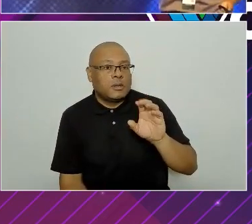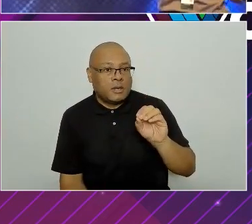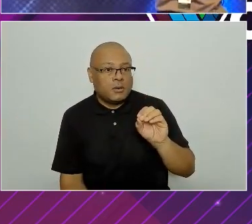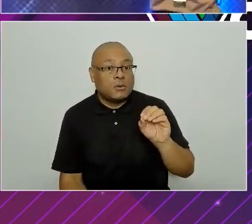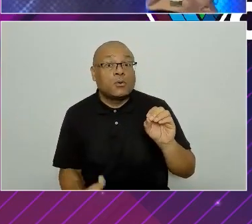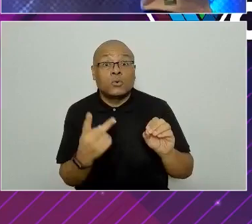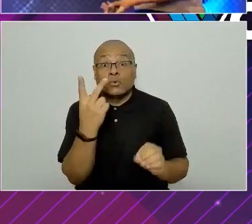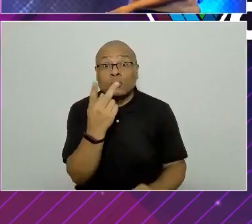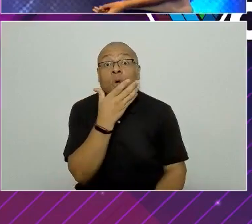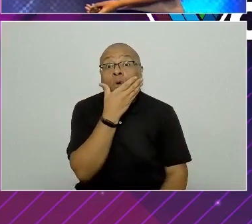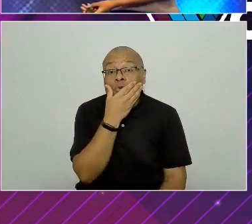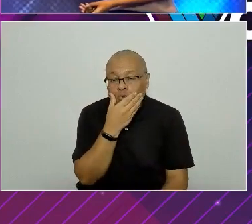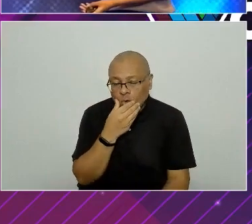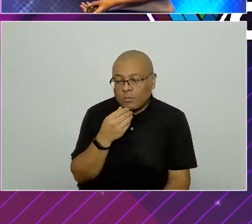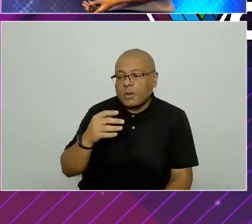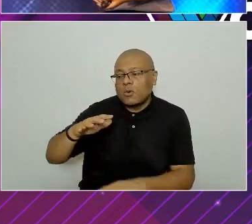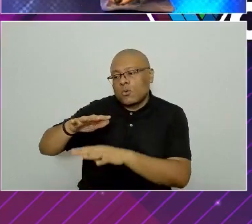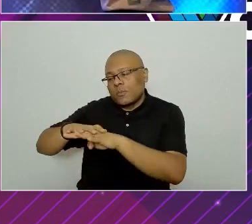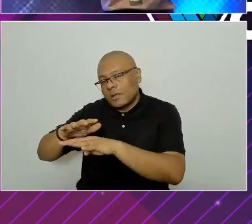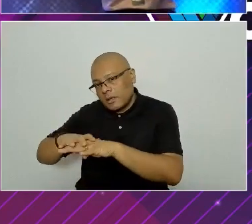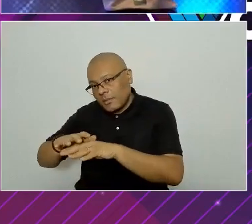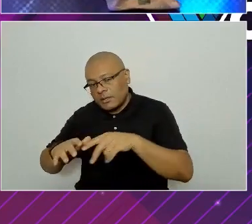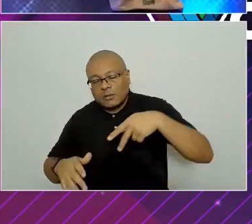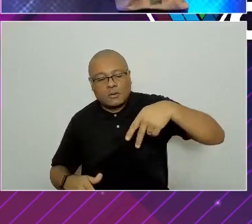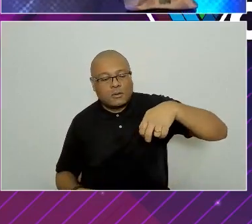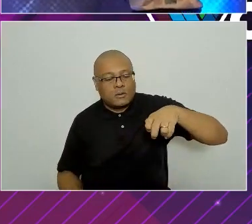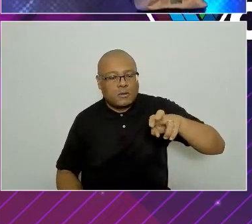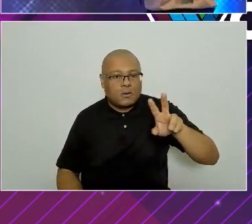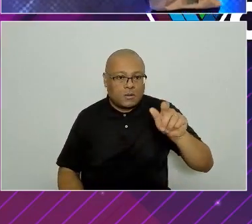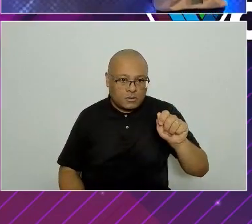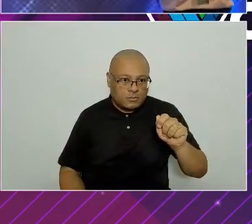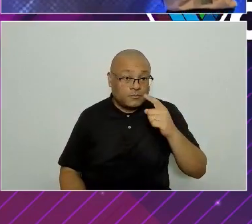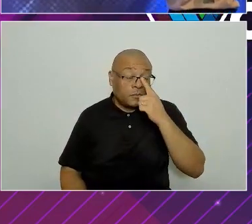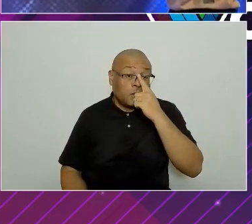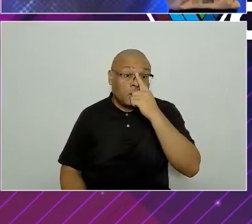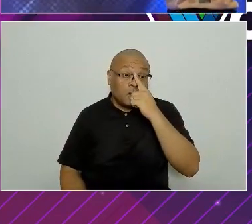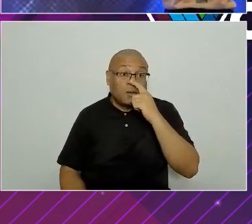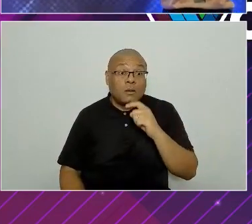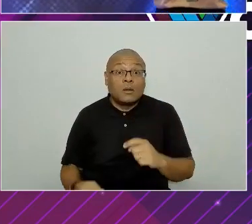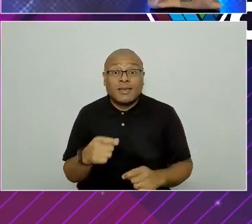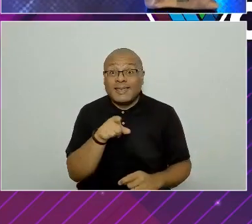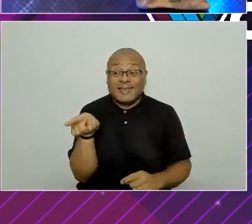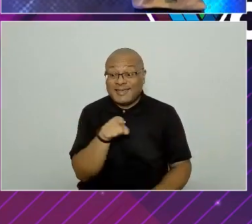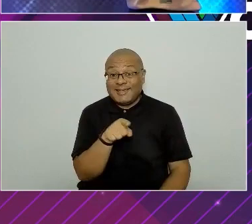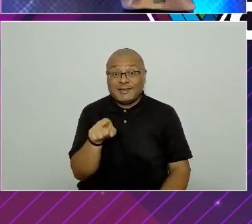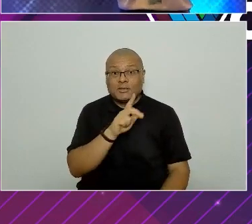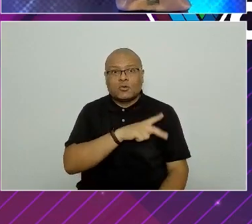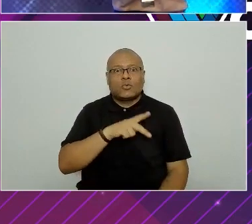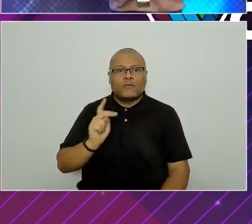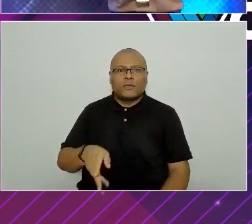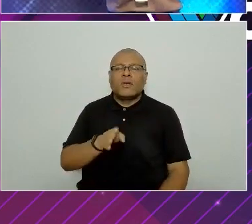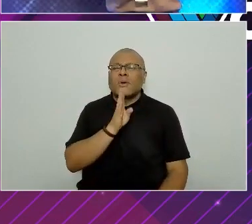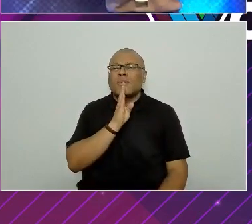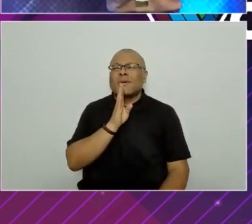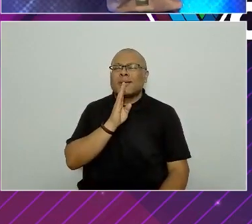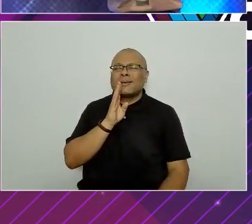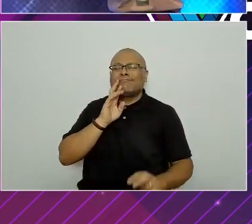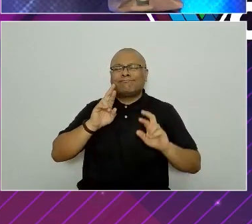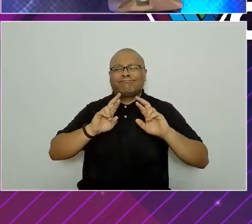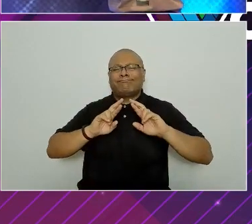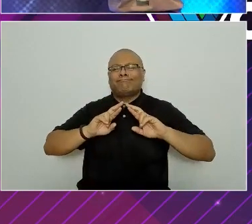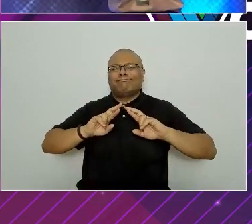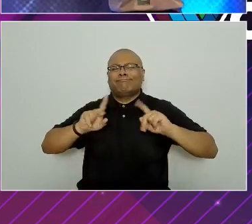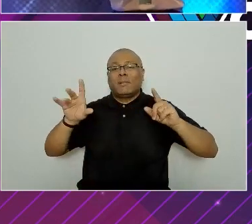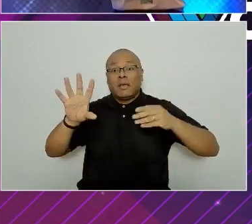eles são, né, um é matemático, outro é neurofisiologista, são pessoas com conhecimentos diversos e conseguiram gerar algo muito relevante para